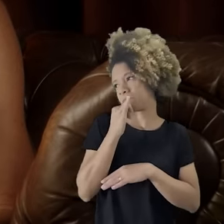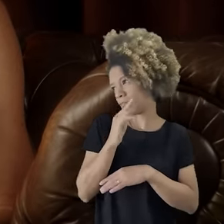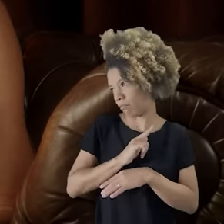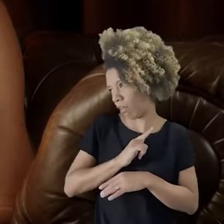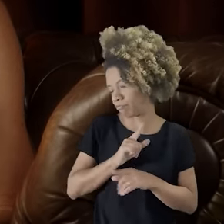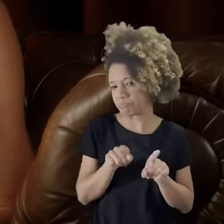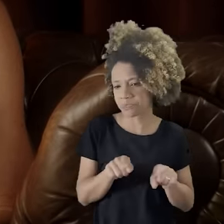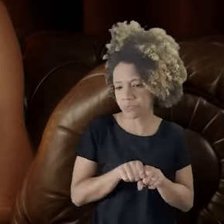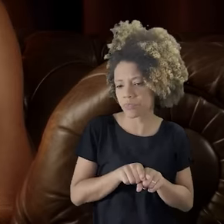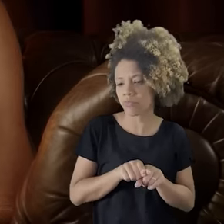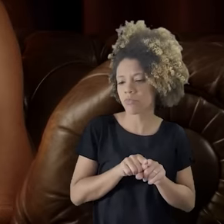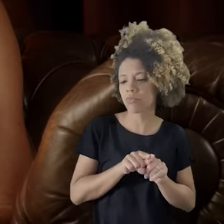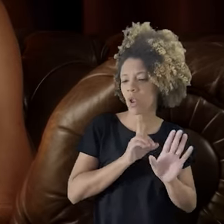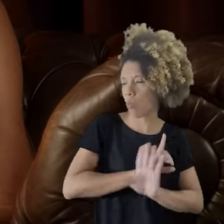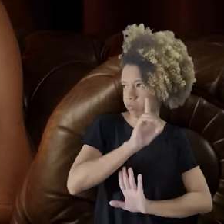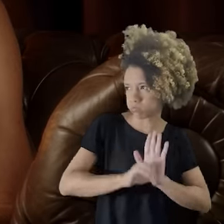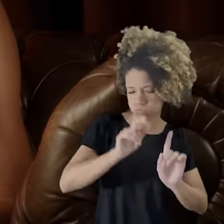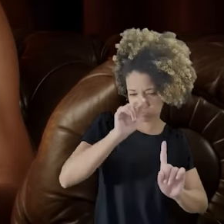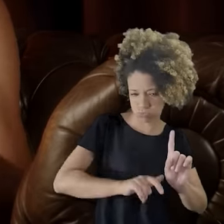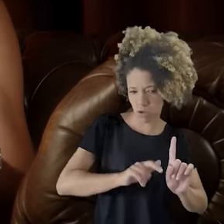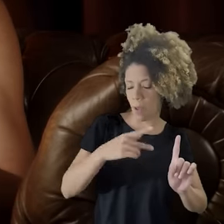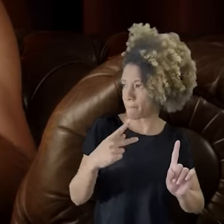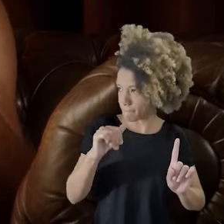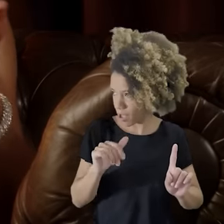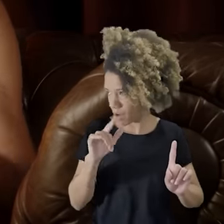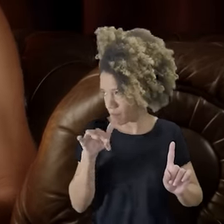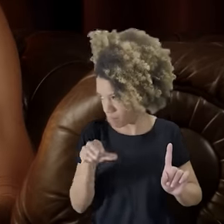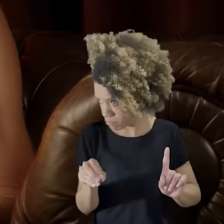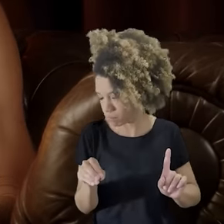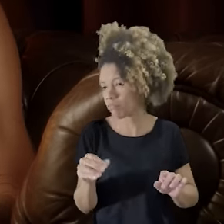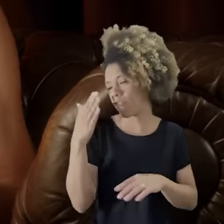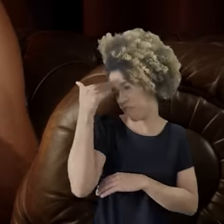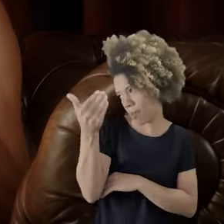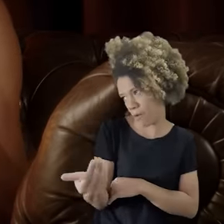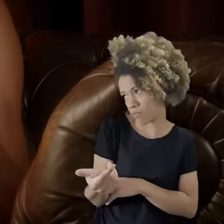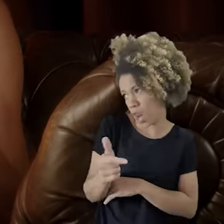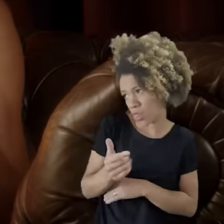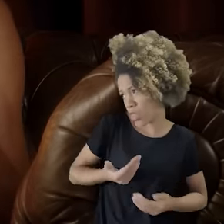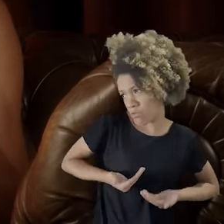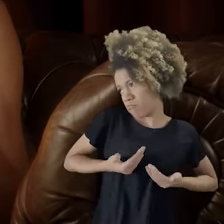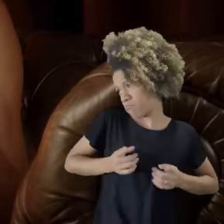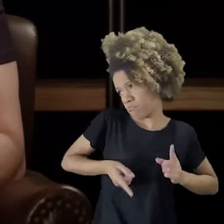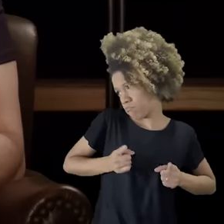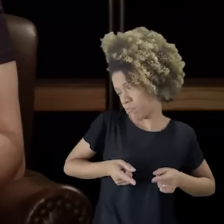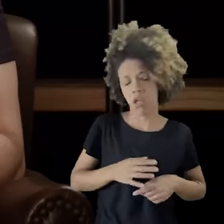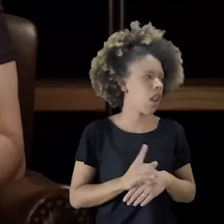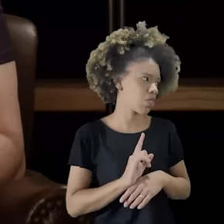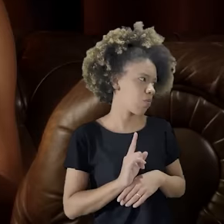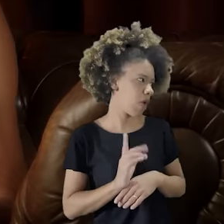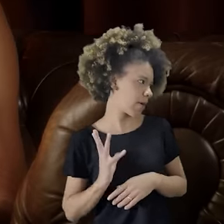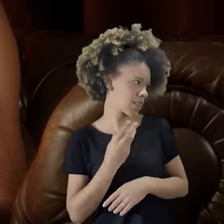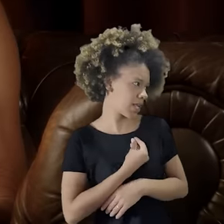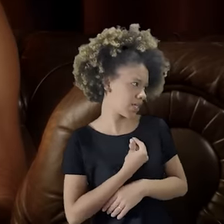também tem o ator a Pablo muito famoso também né que seria Pablo não tem seio entendi ela não é